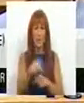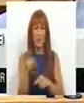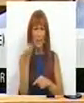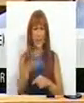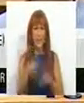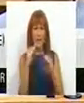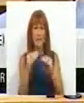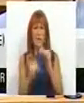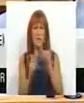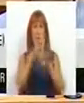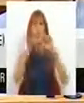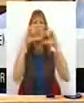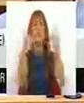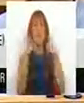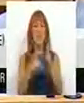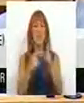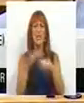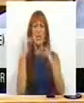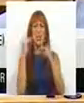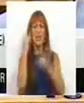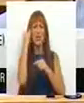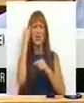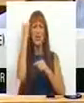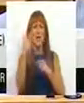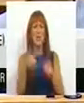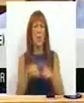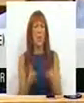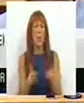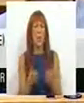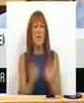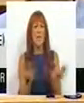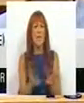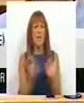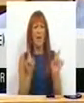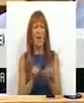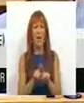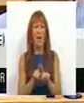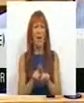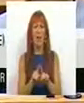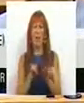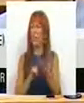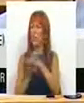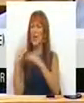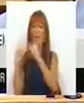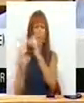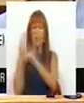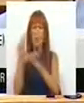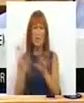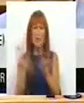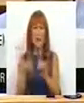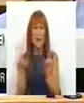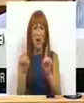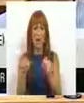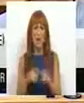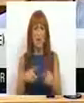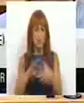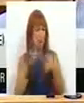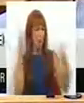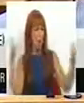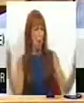frequenta o ensino secundário com necessidades educativas especiais não é o mesmo que segue para o ensino superior. E esta